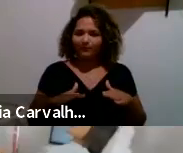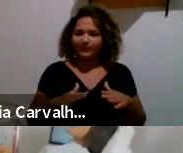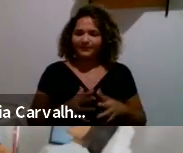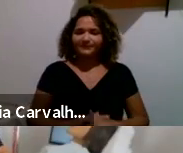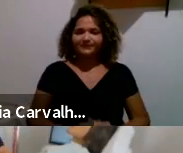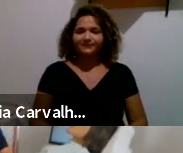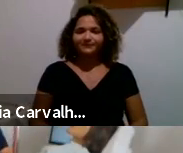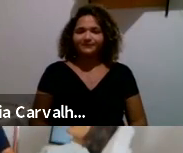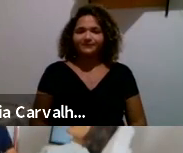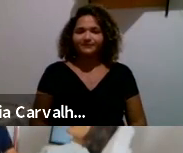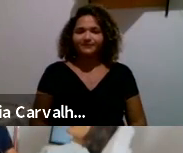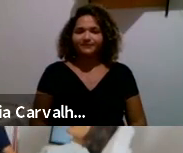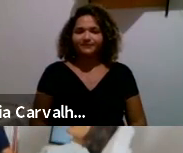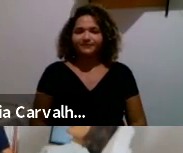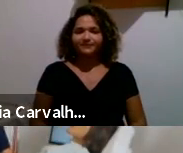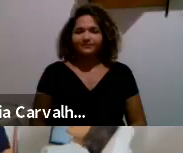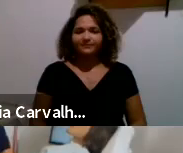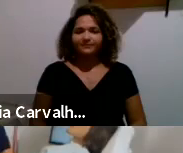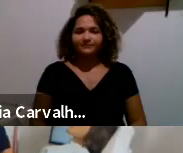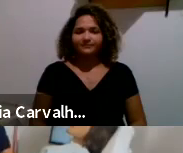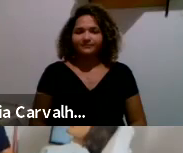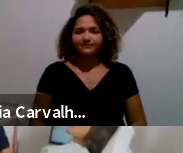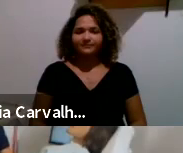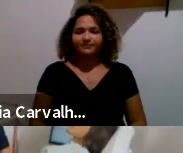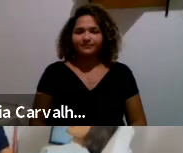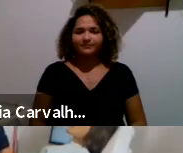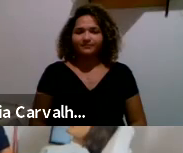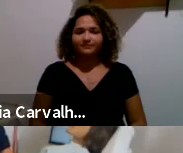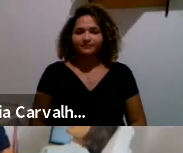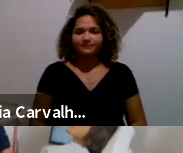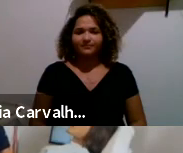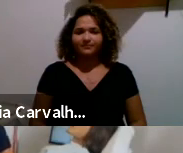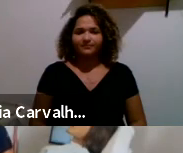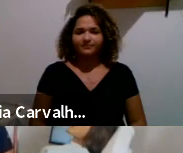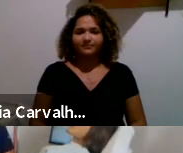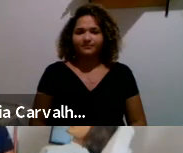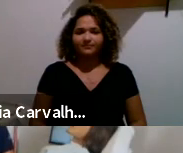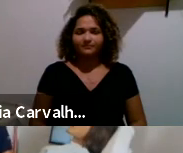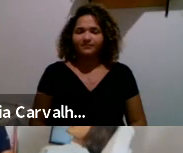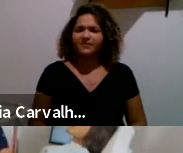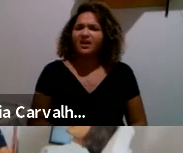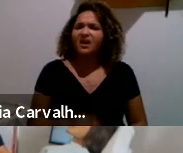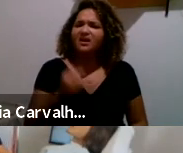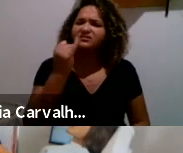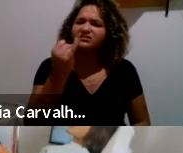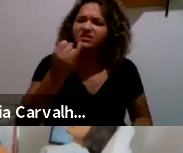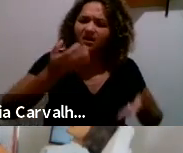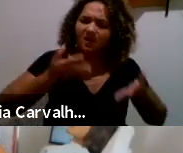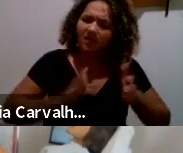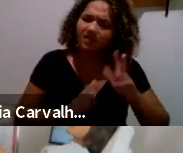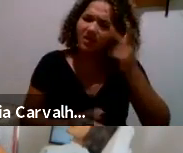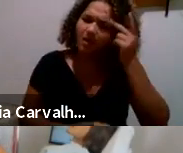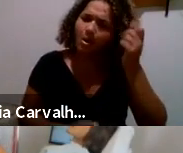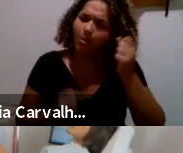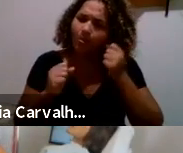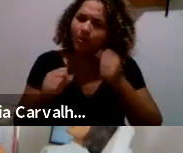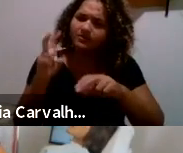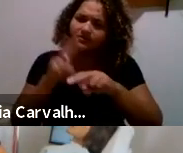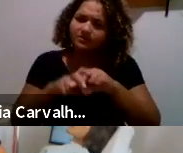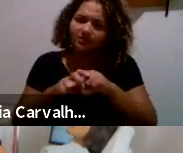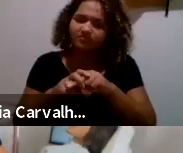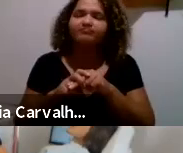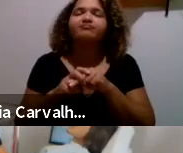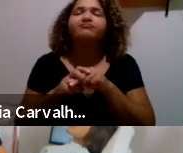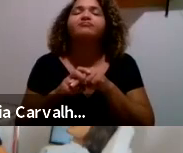Eu vi um pouco sobre parto natural, eu posso terminar depois? Pode sim, tá? Você